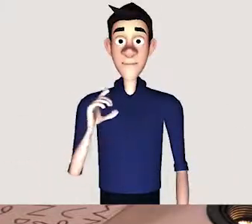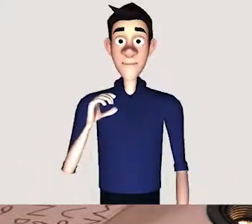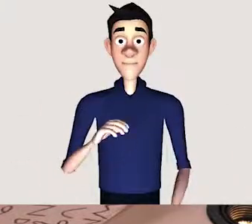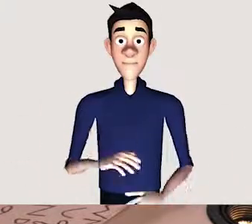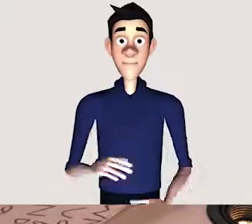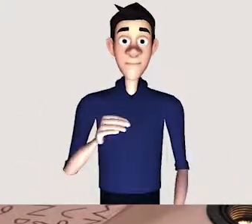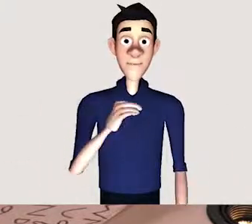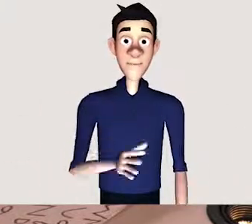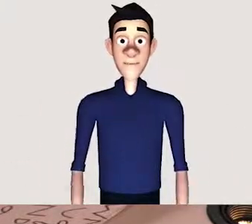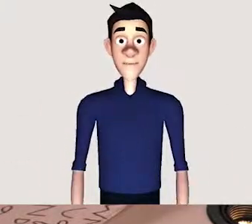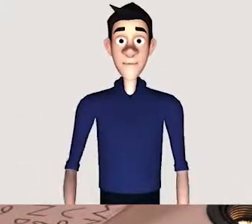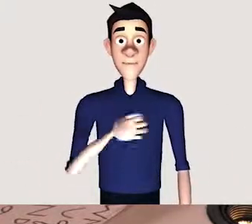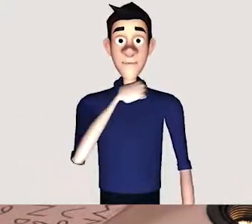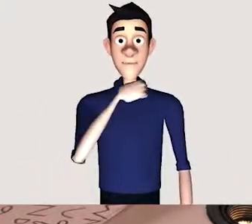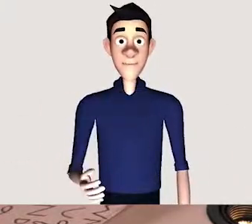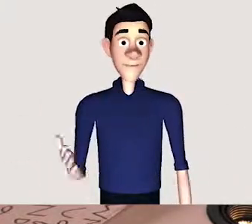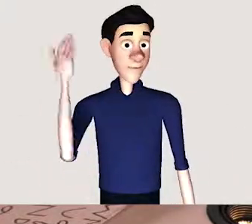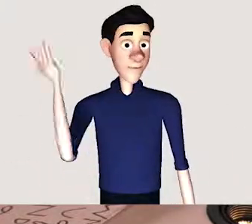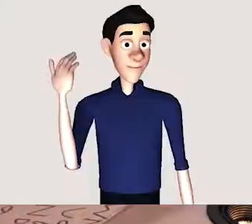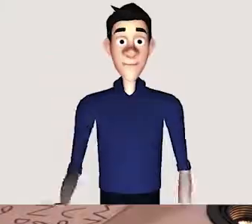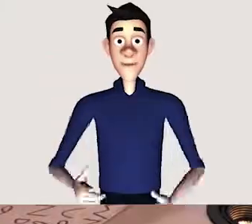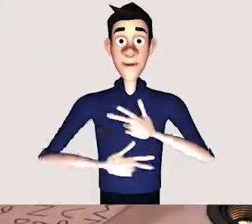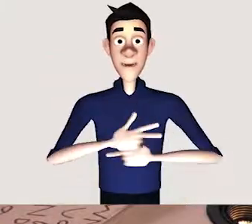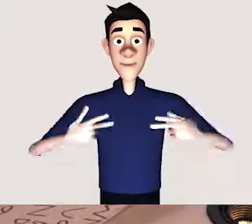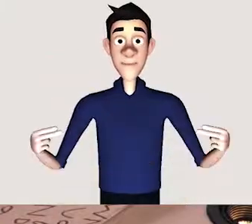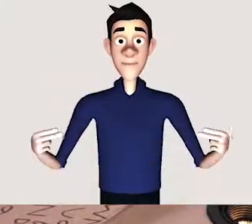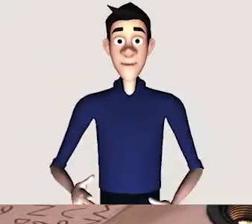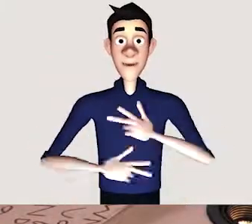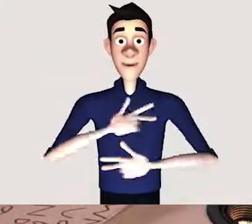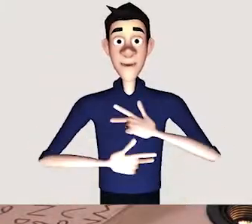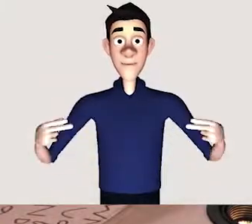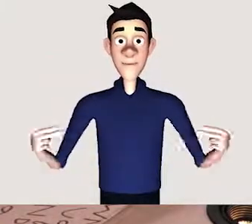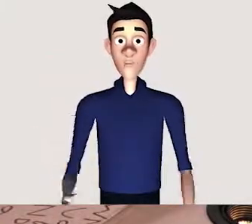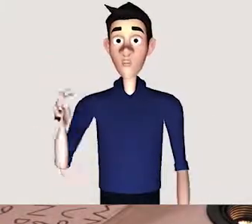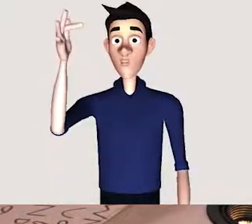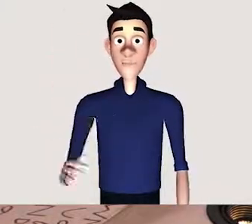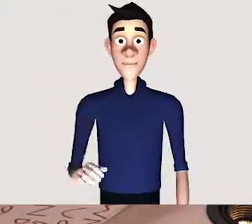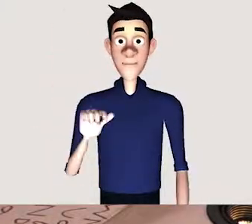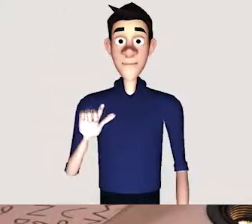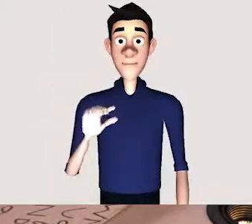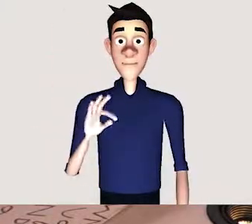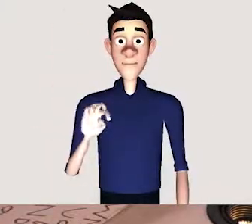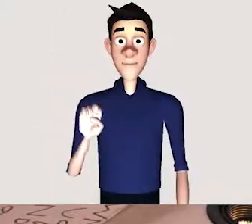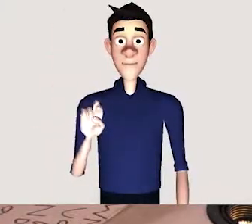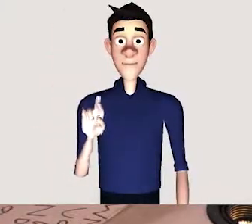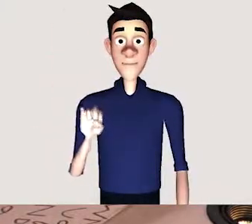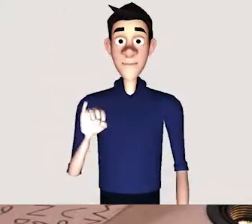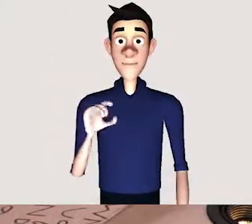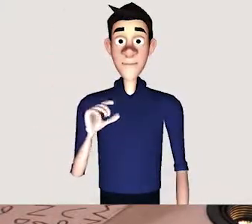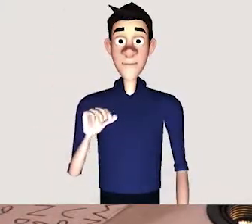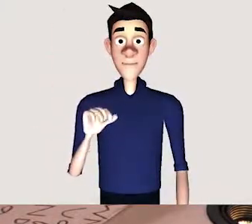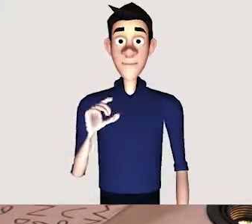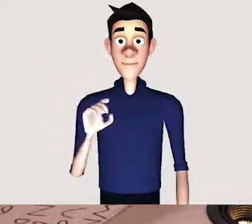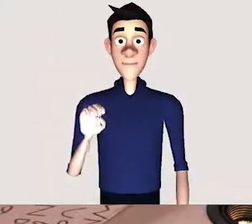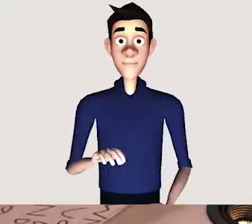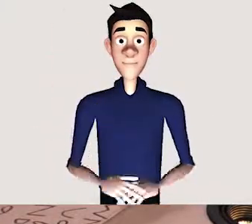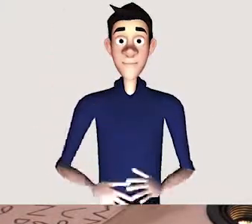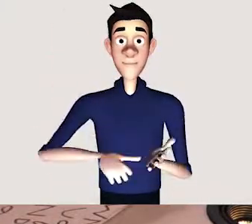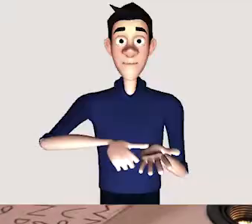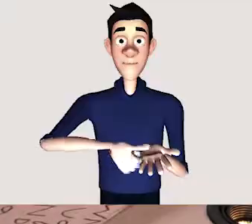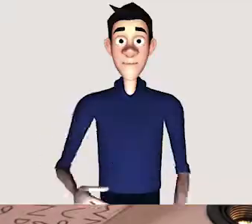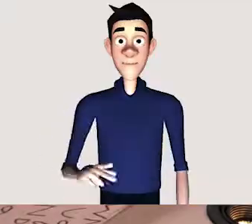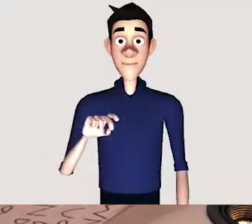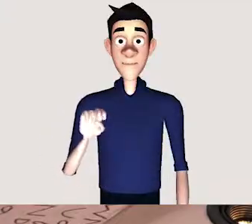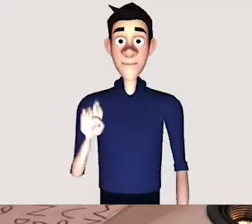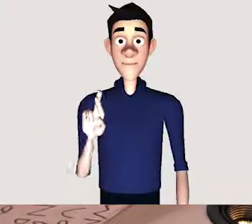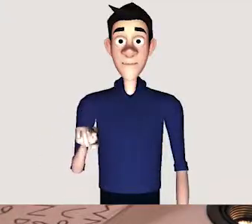e presente, presente e futuro, alteridade e identidade, permanência e mudança,